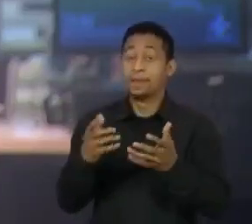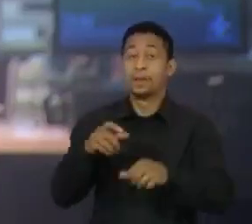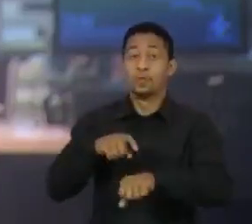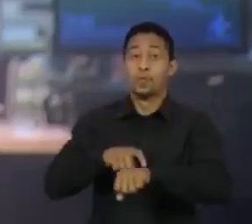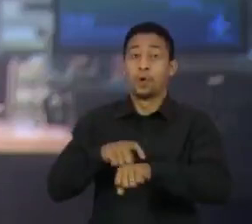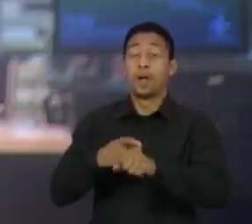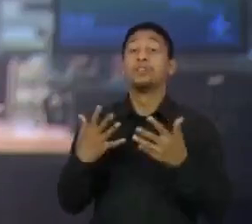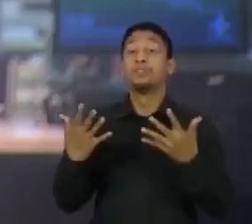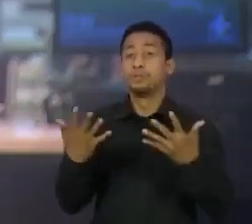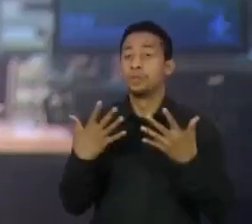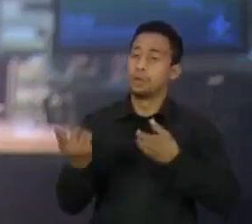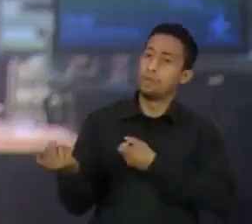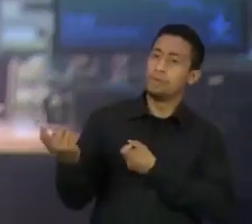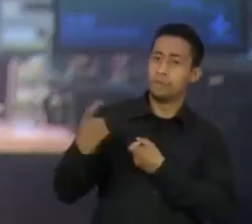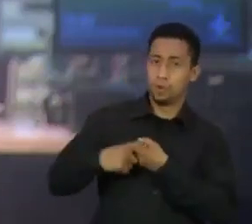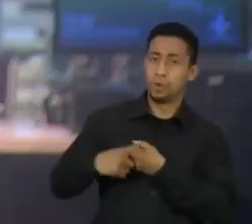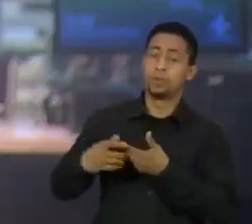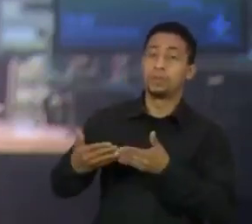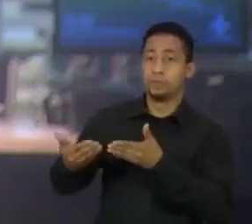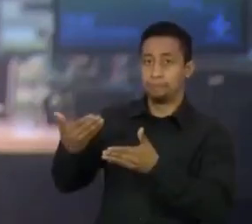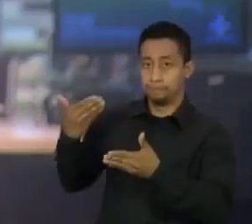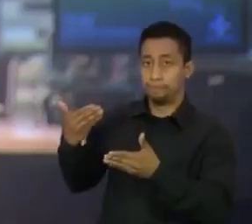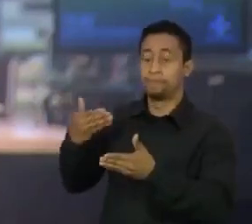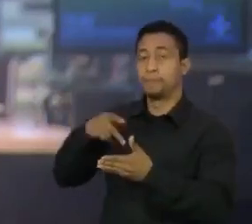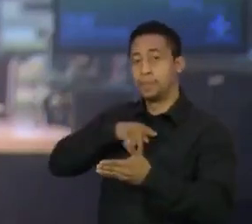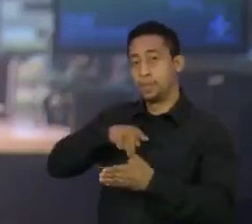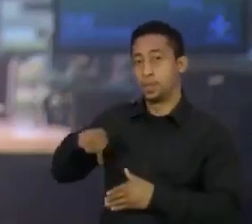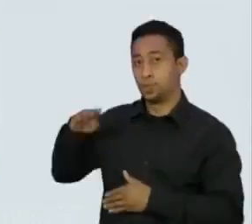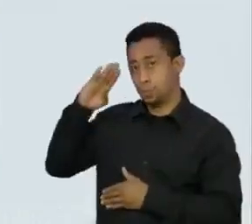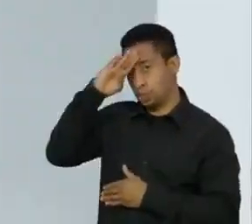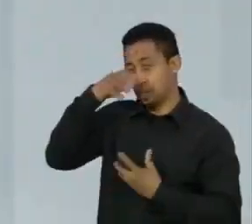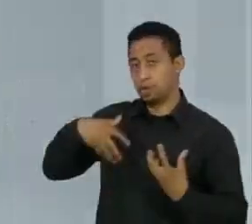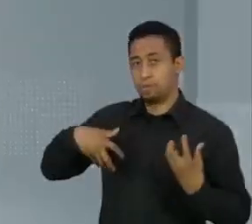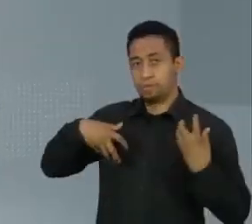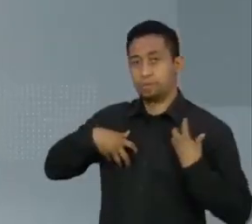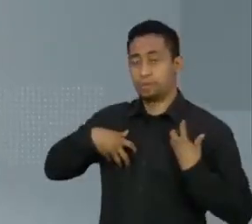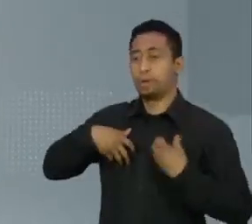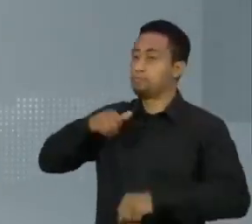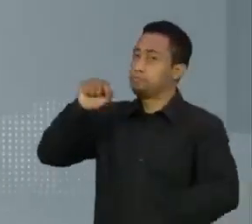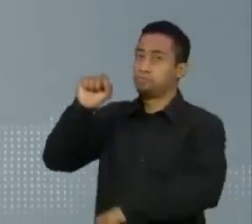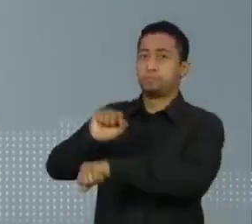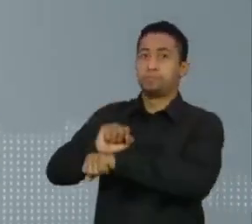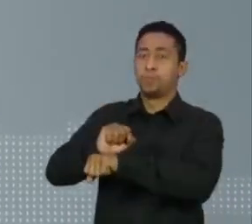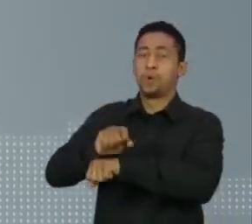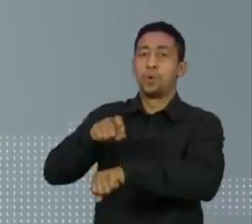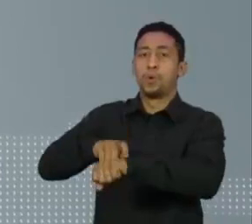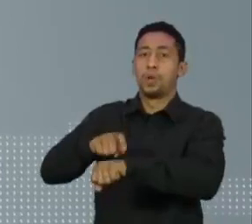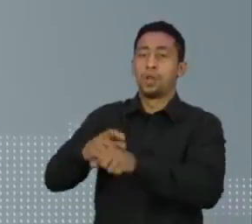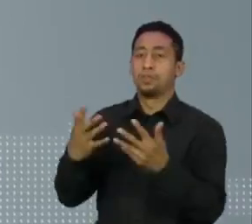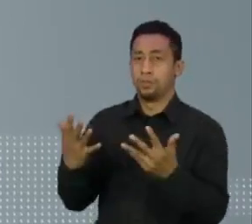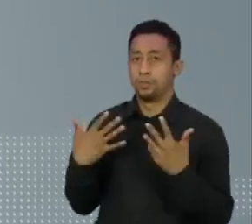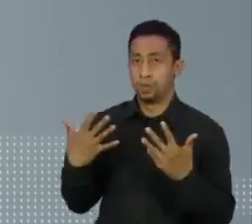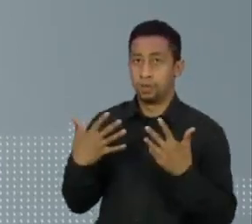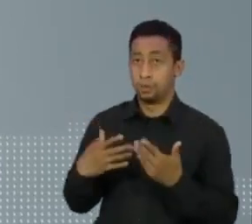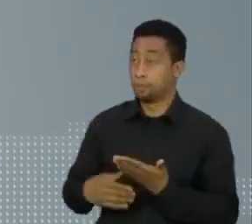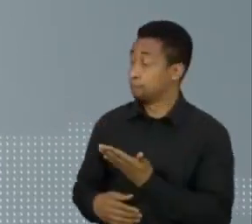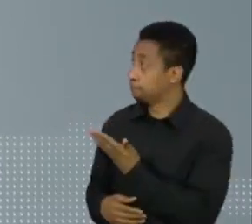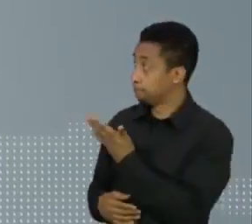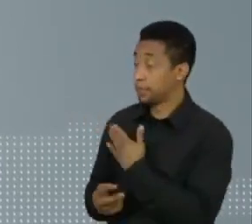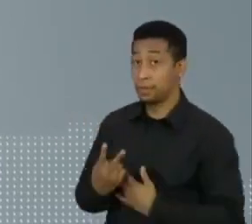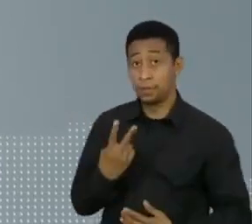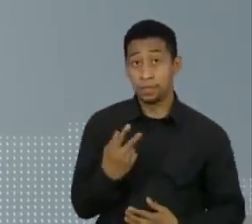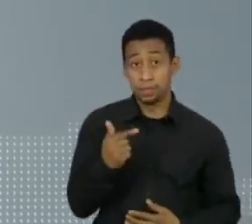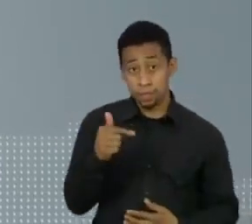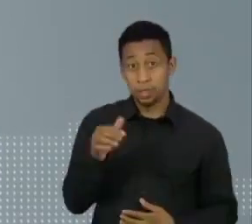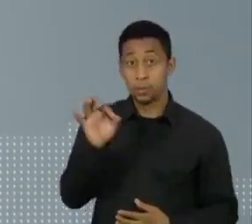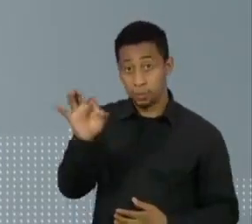a medida foi suspensa no início do mandato do presidente Jair bolsonaro de acordo com a pesquisa 27 por